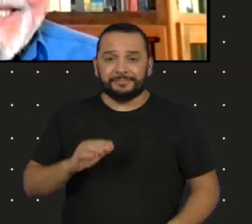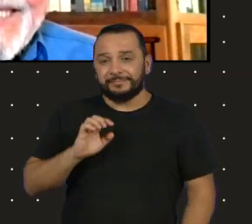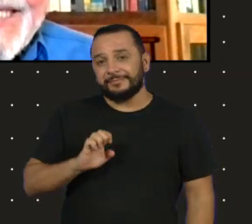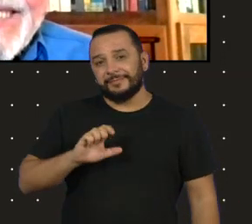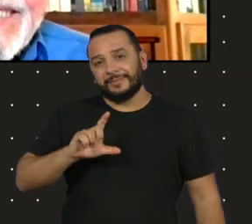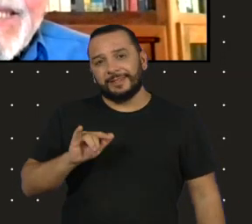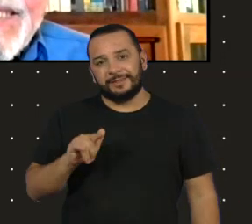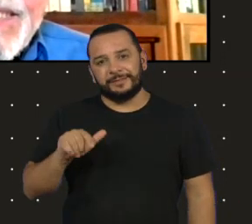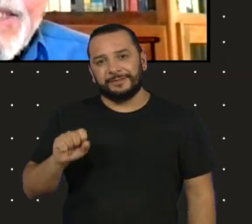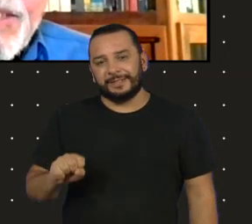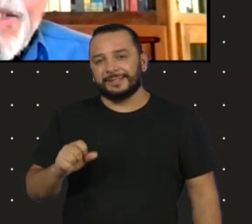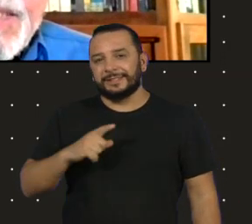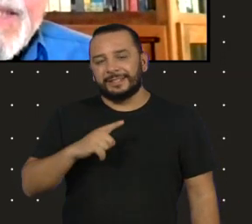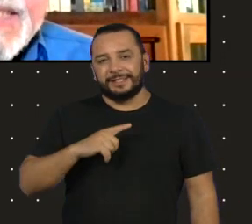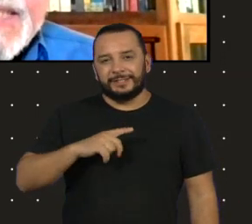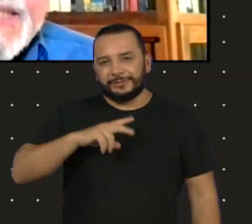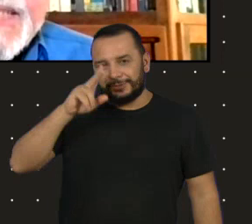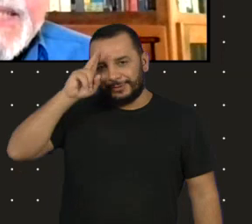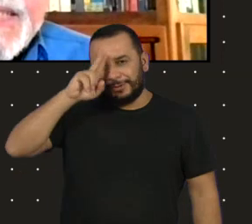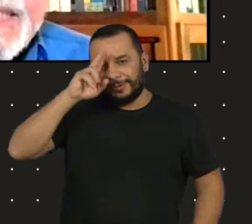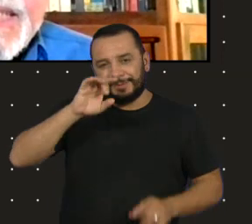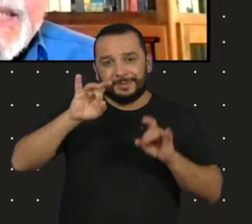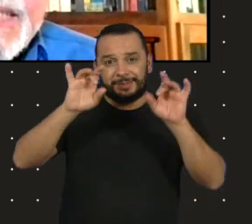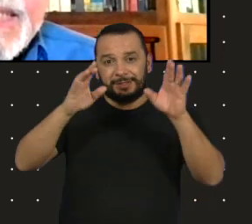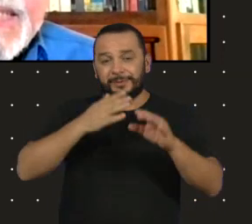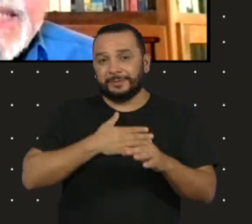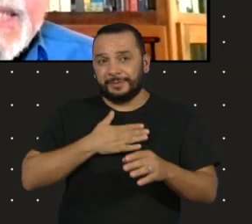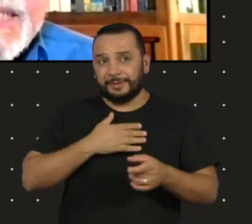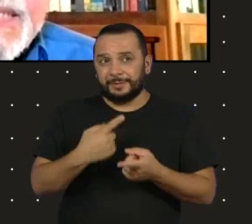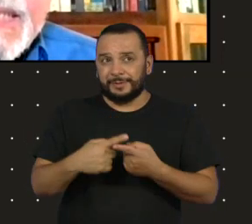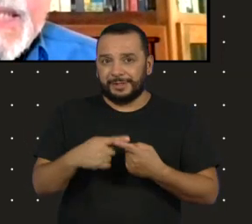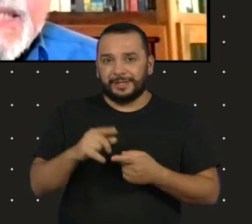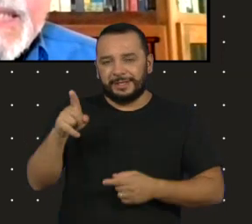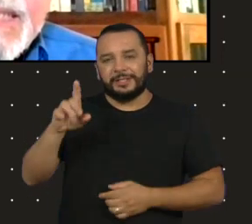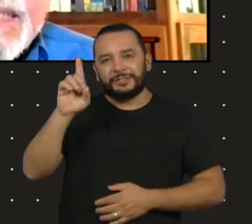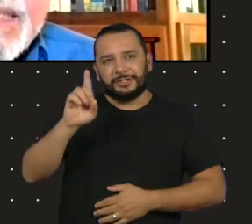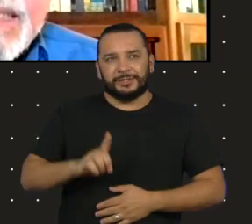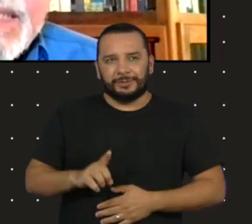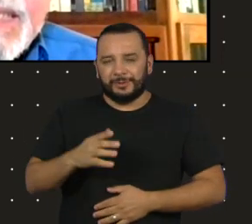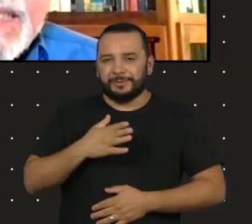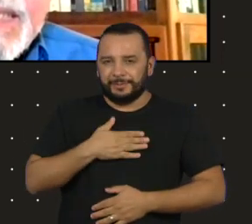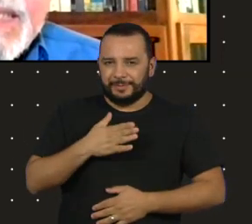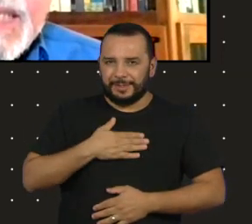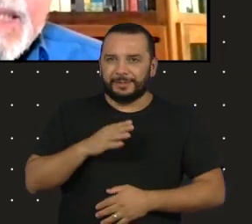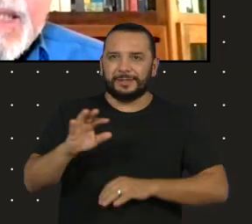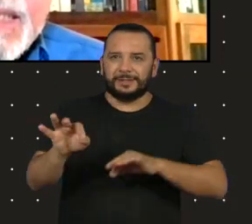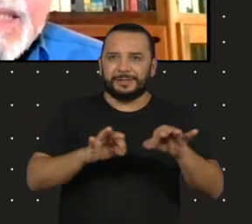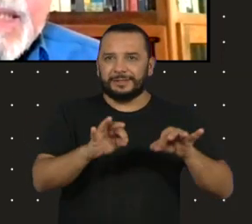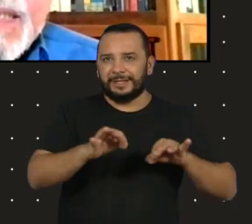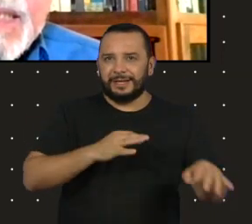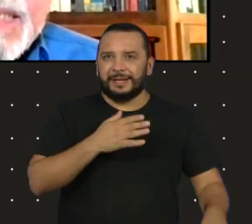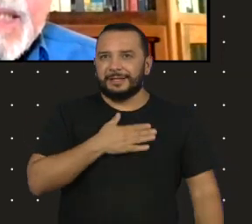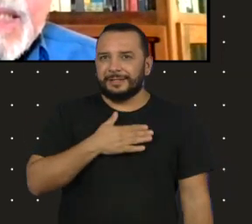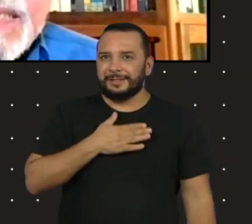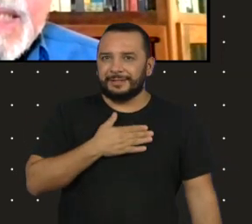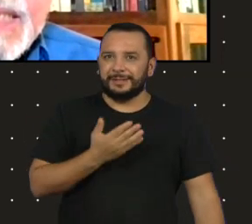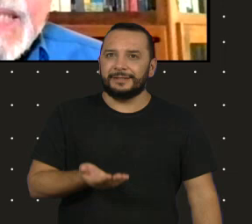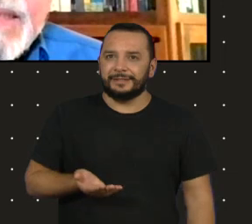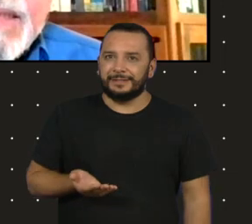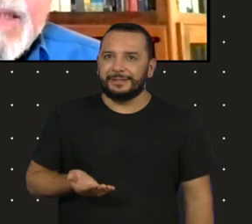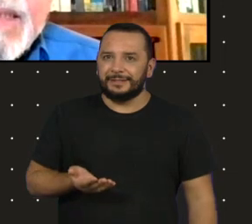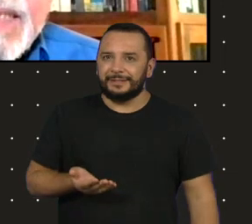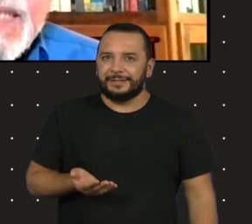O Elifas tem uma história muito grande comigo, porque ele dirigiu espetáculo meu, ele fez cenários meus, né?